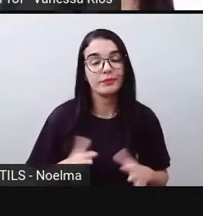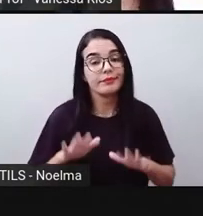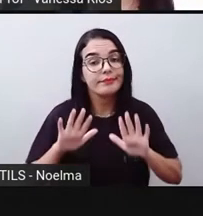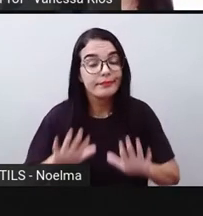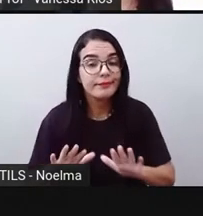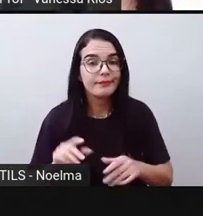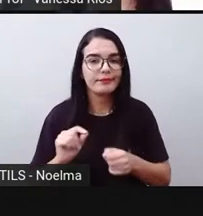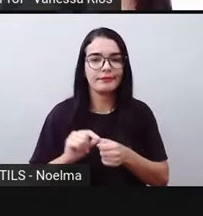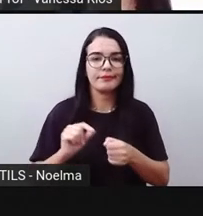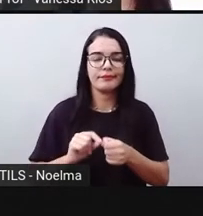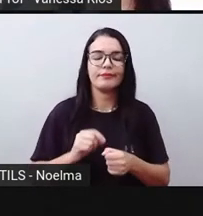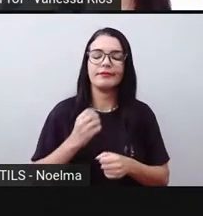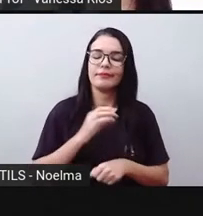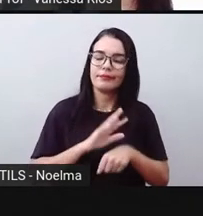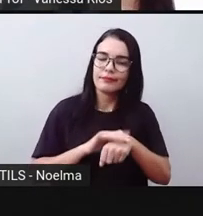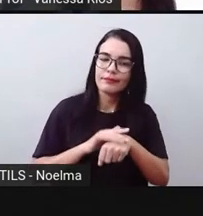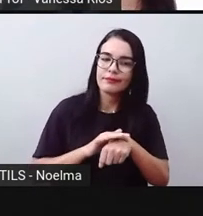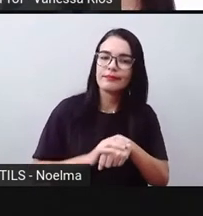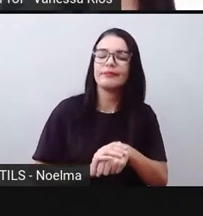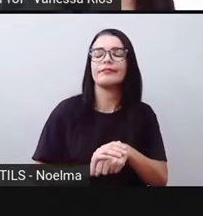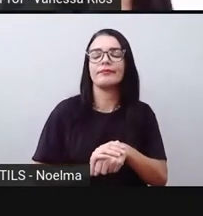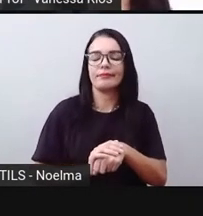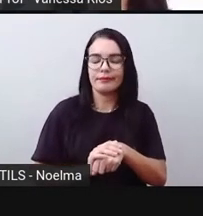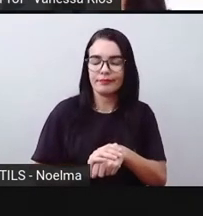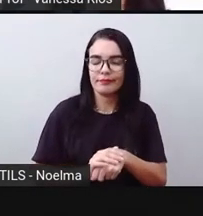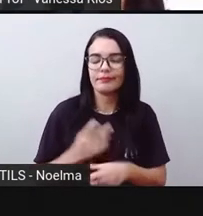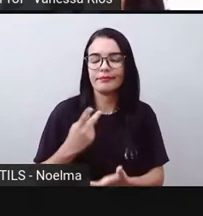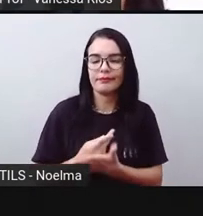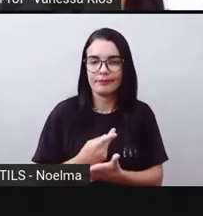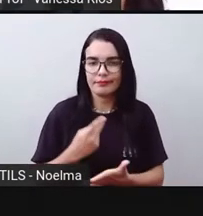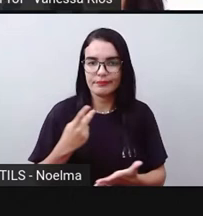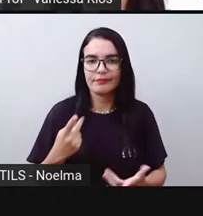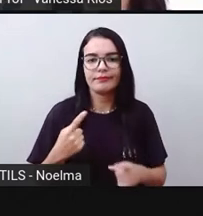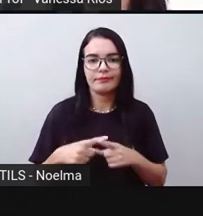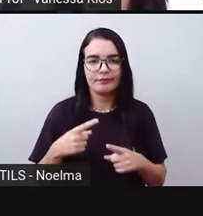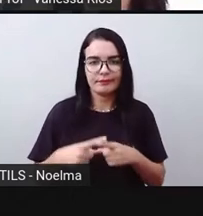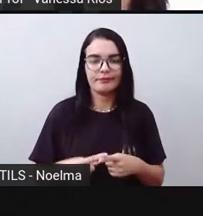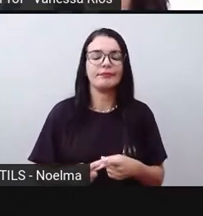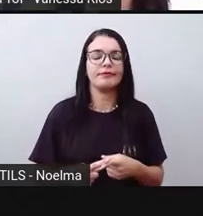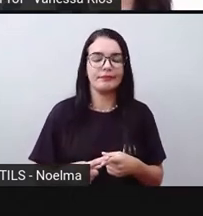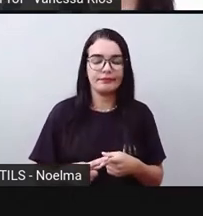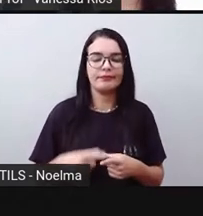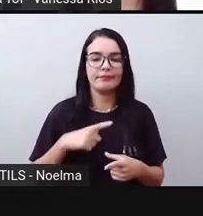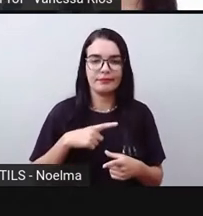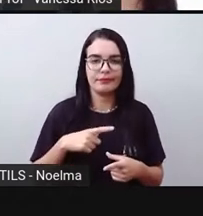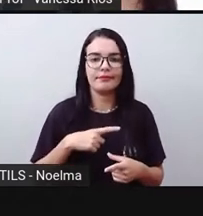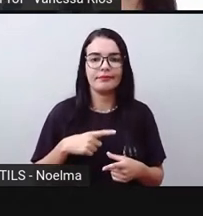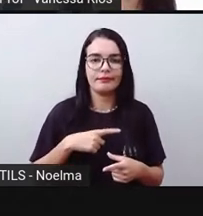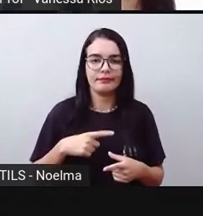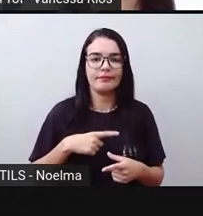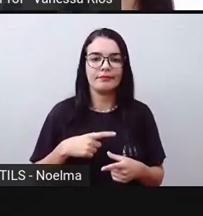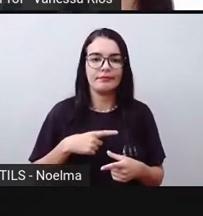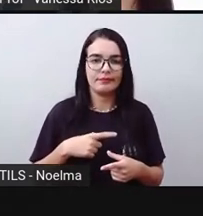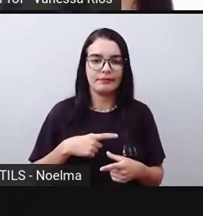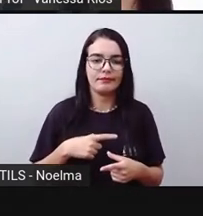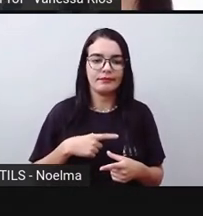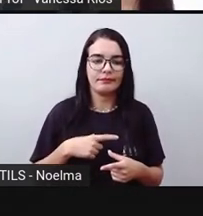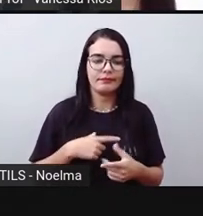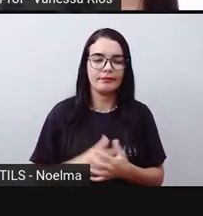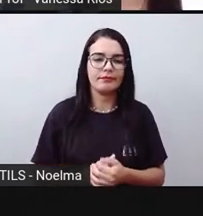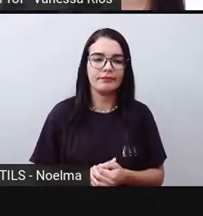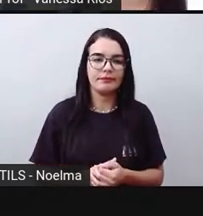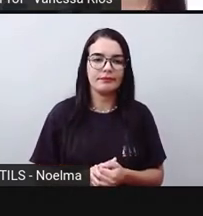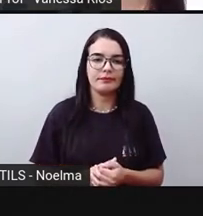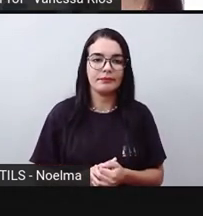aí ficado doentes, né, com esses distúrbios alimentares que atingem aí tantos milhões de pessoas.